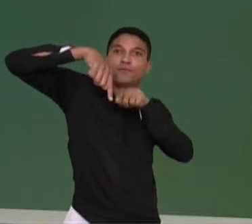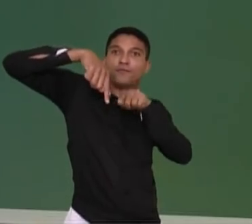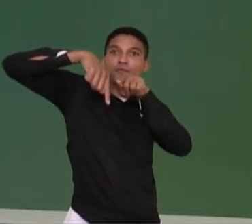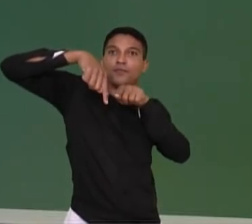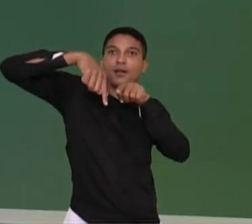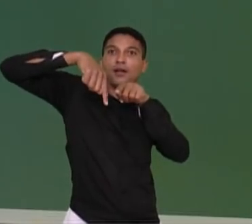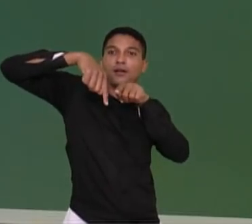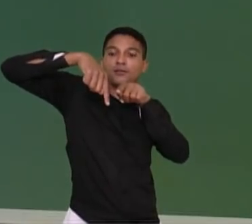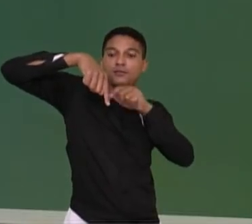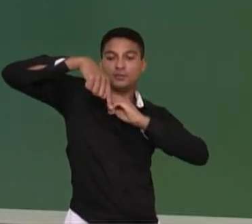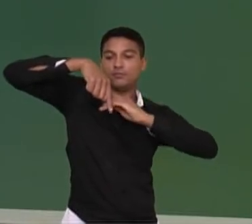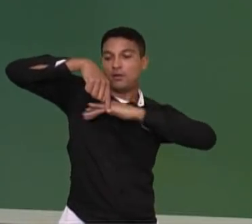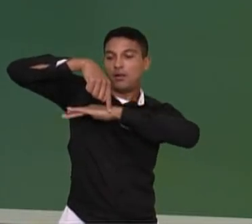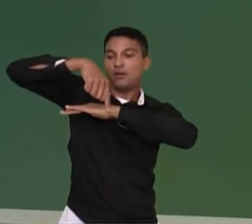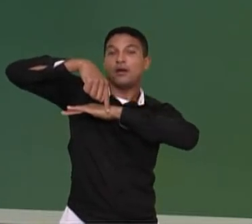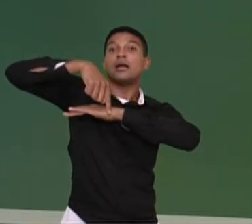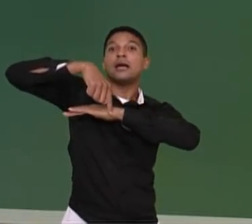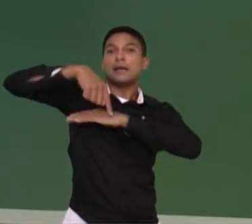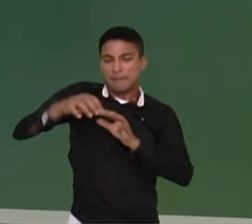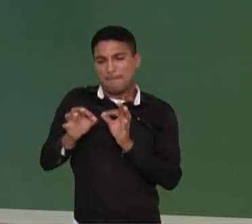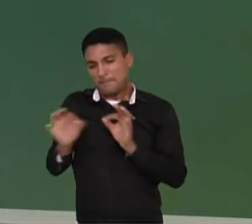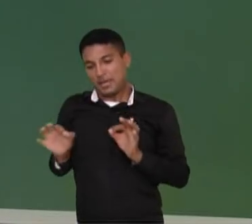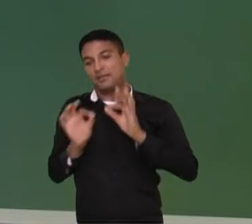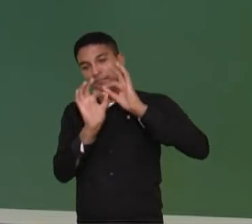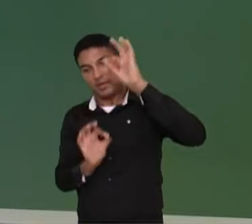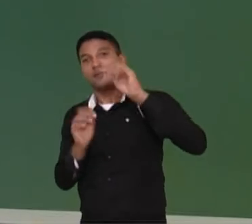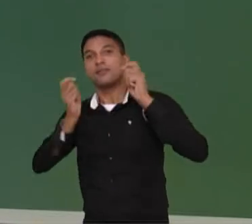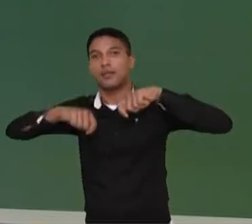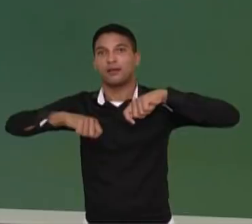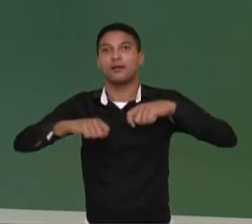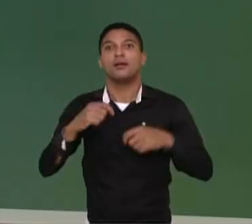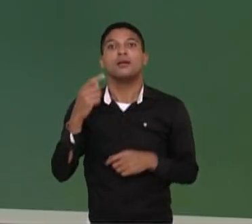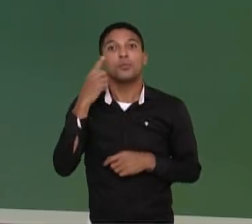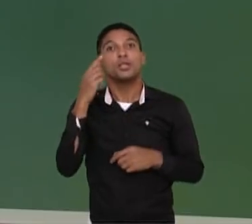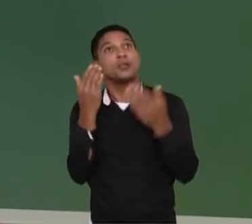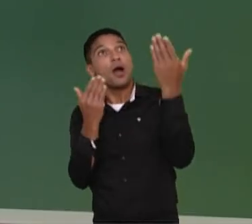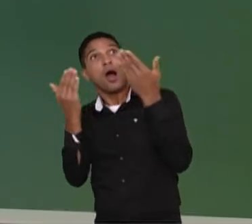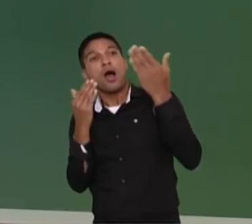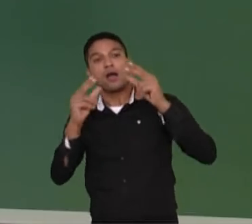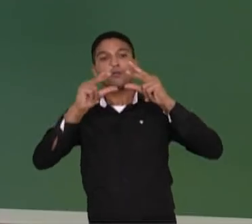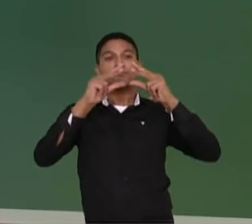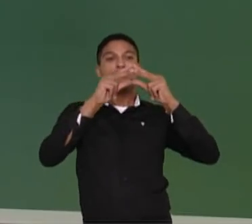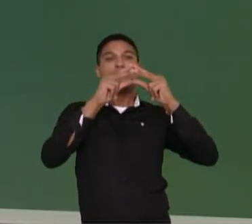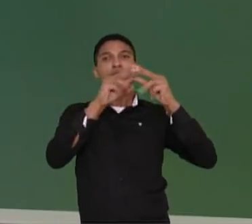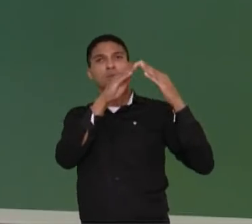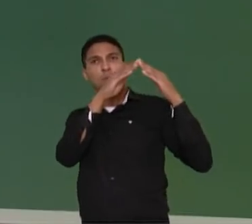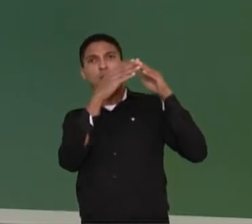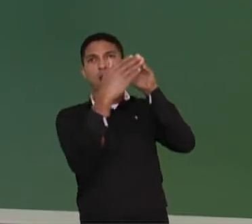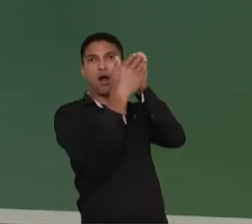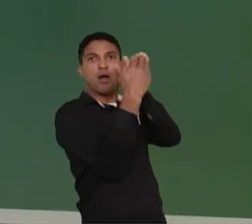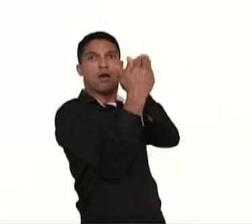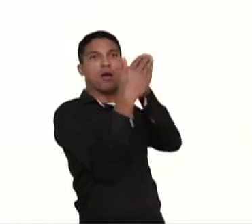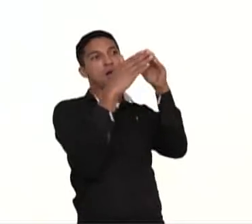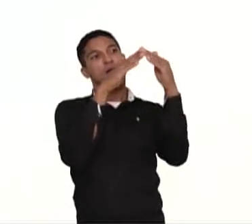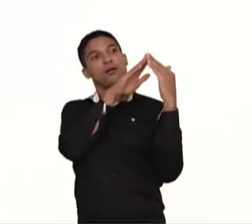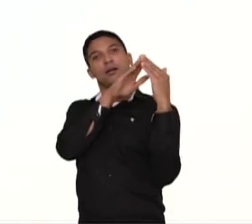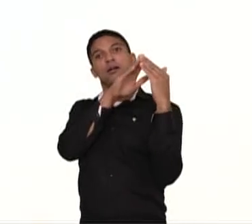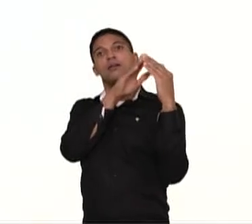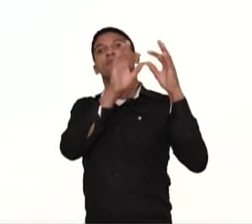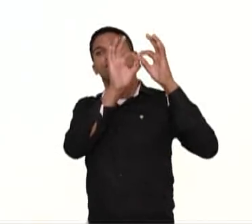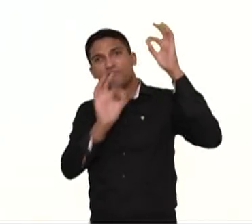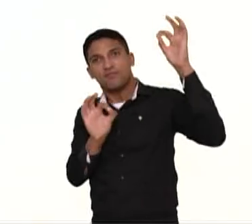para resolver essa situação aí, né? Sempre que comparamos duas quantidades ou duas medidas por meio